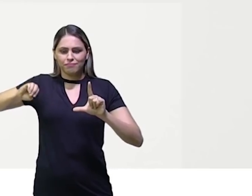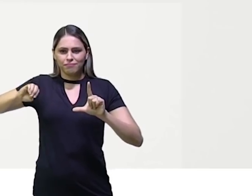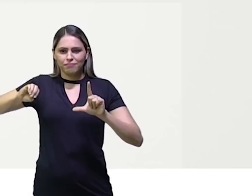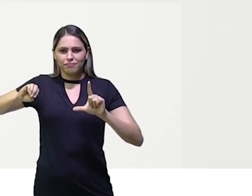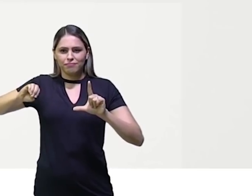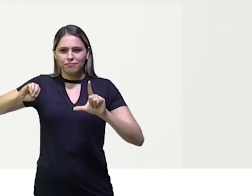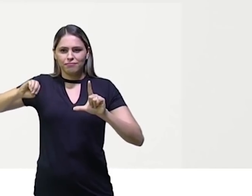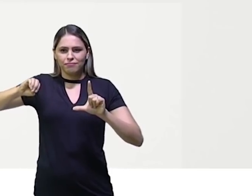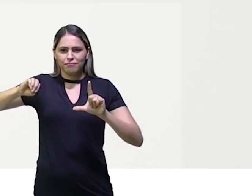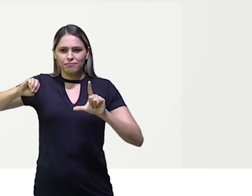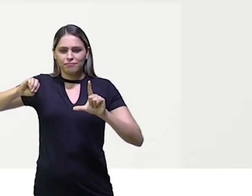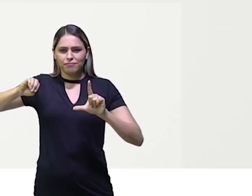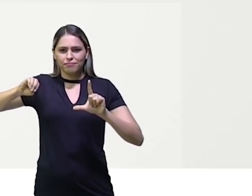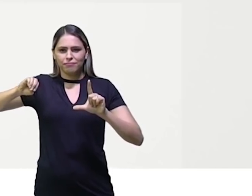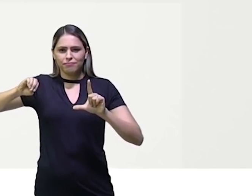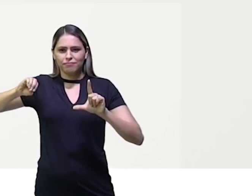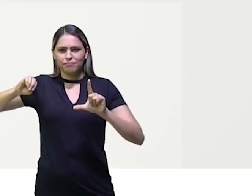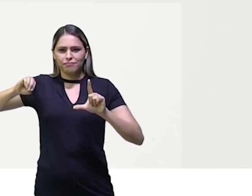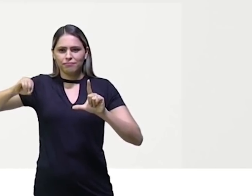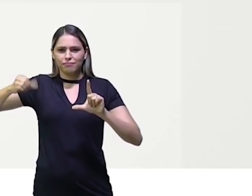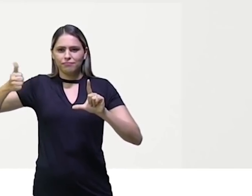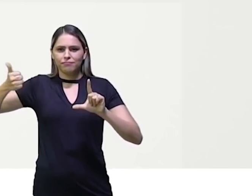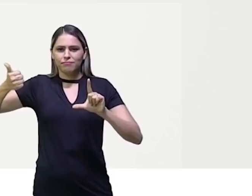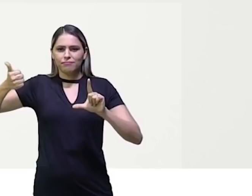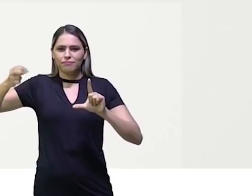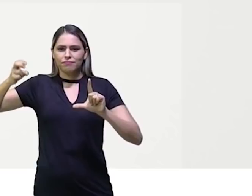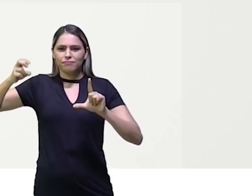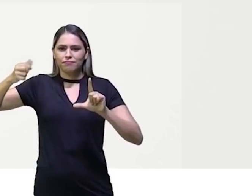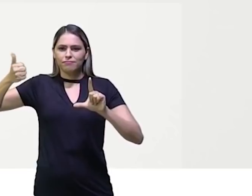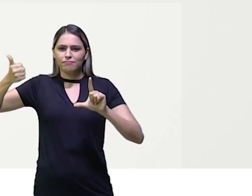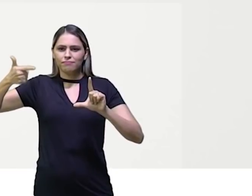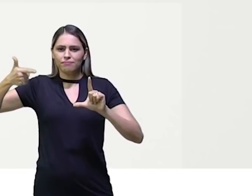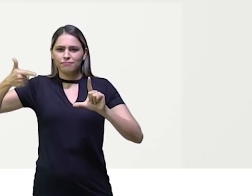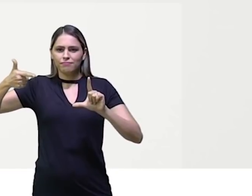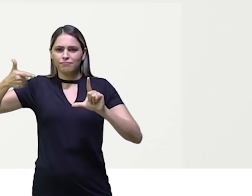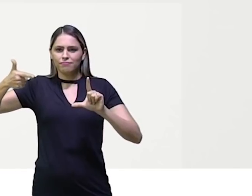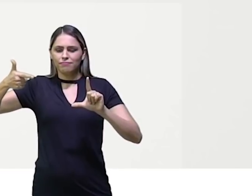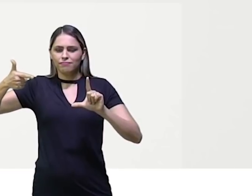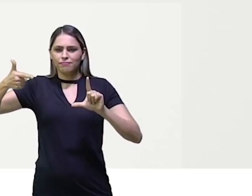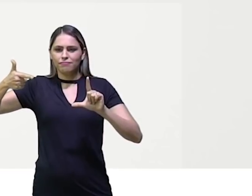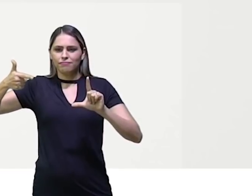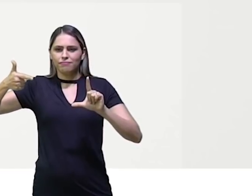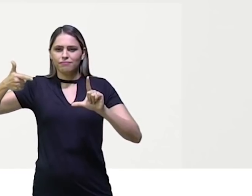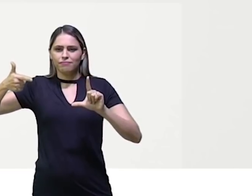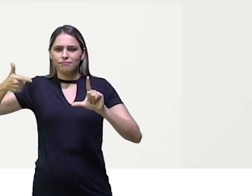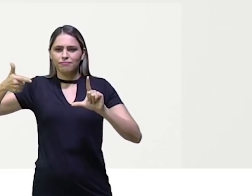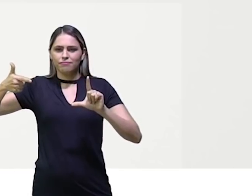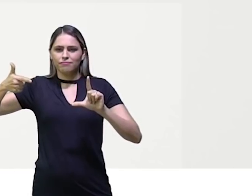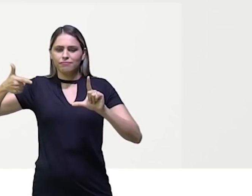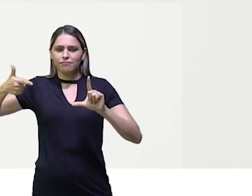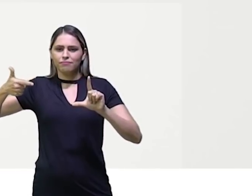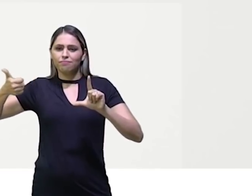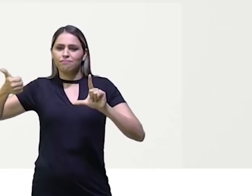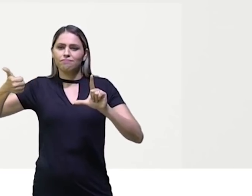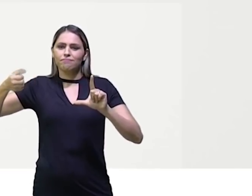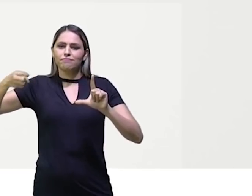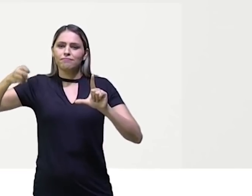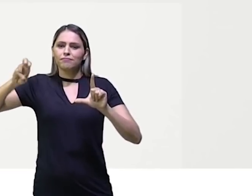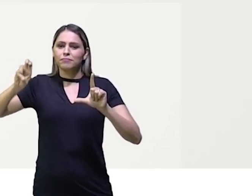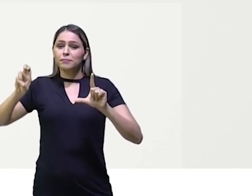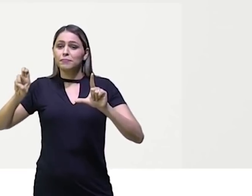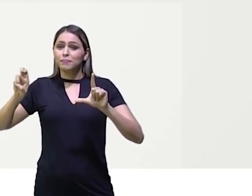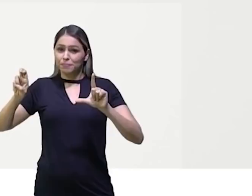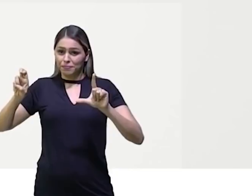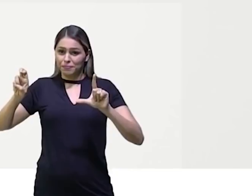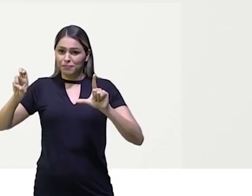10. Depois do 10, o 12 e o 15.